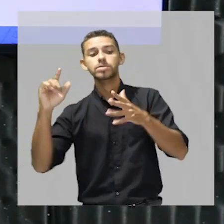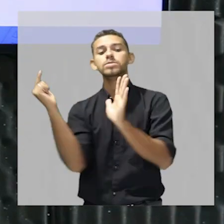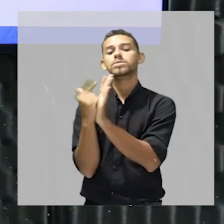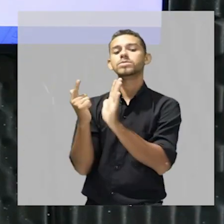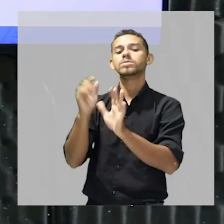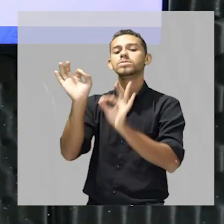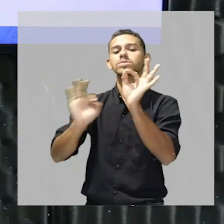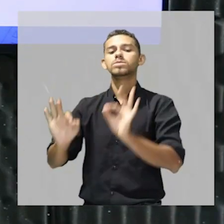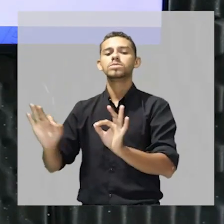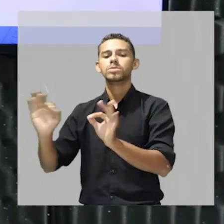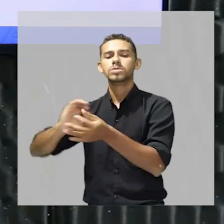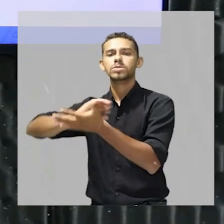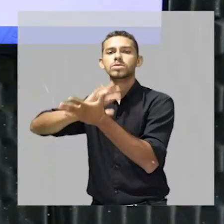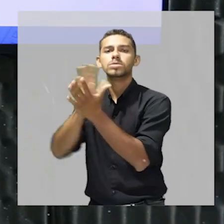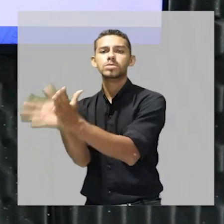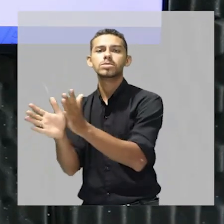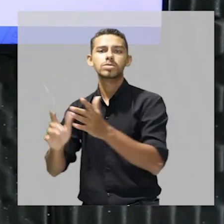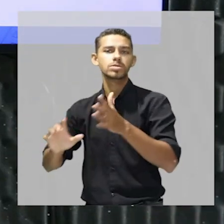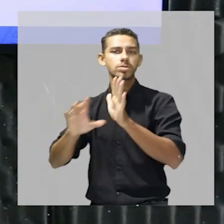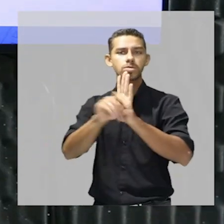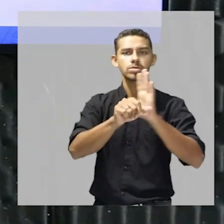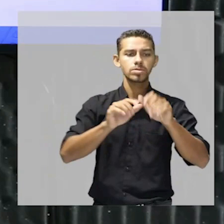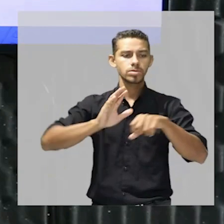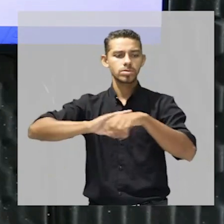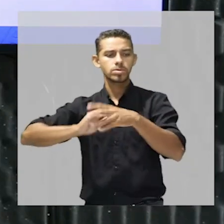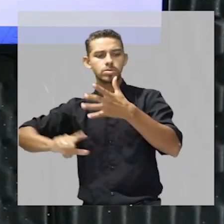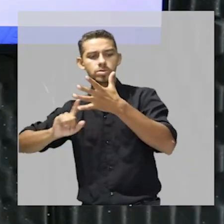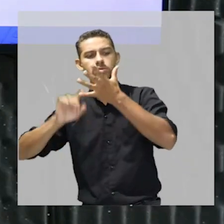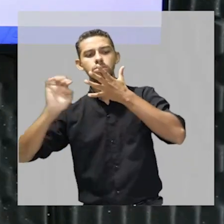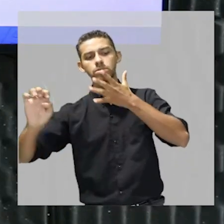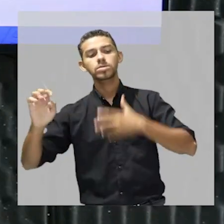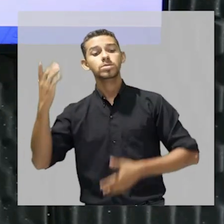investigação o que que você acha